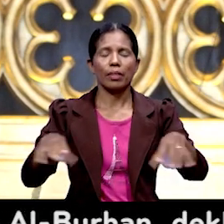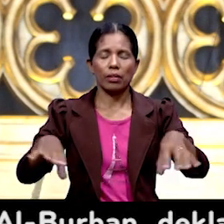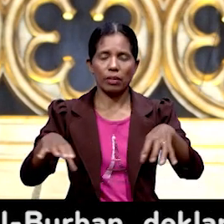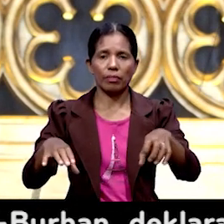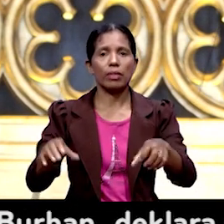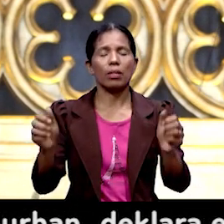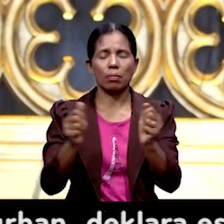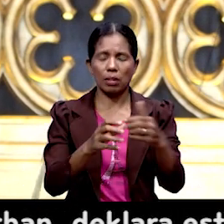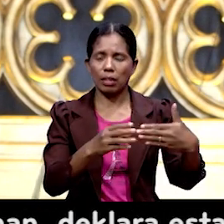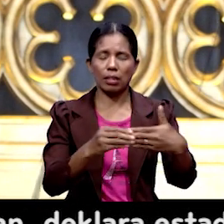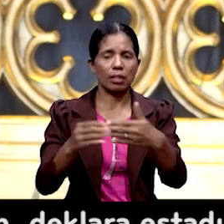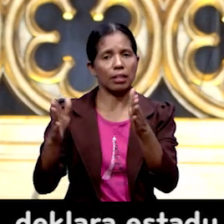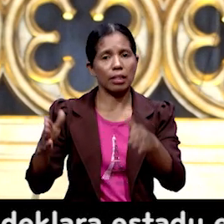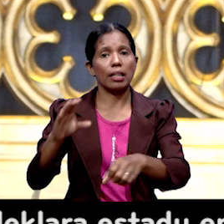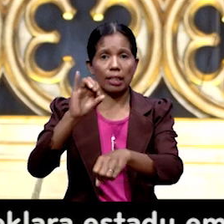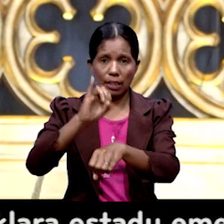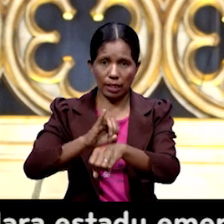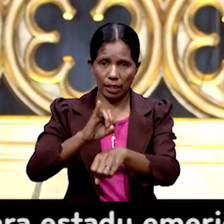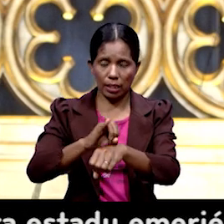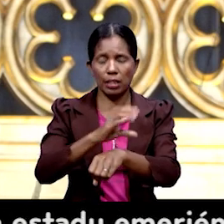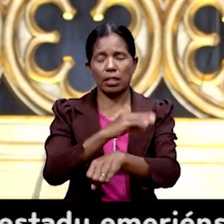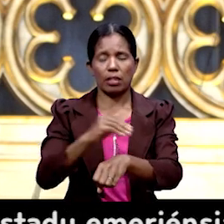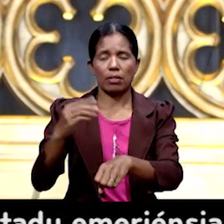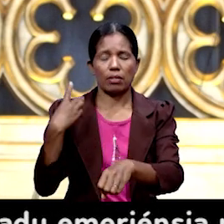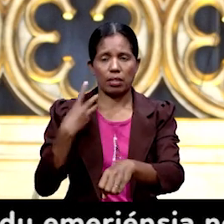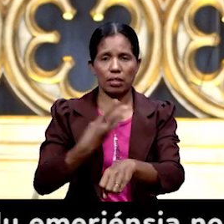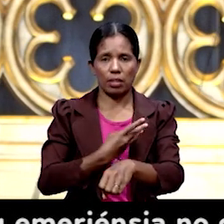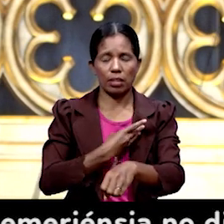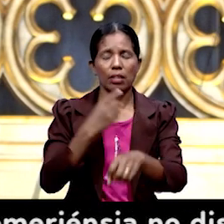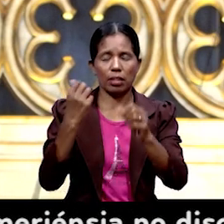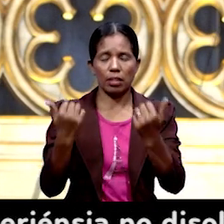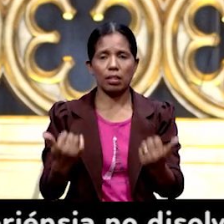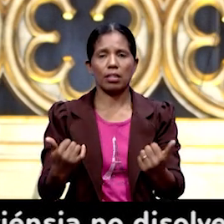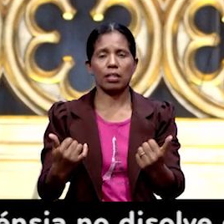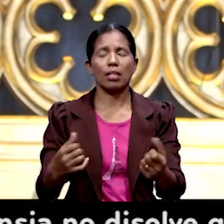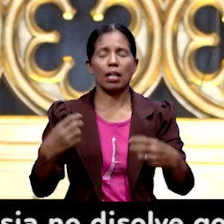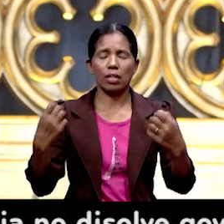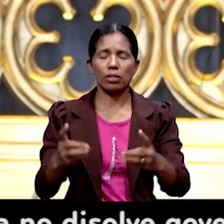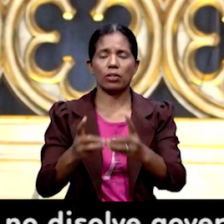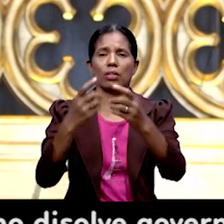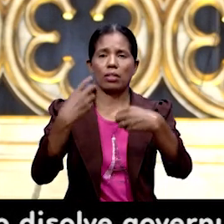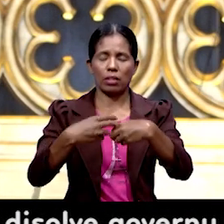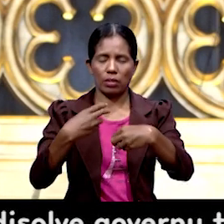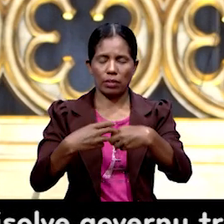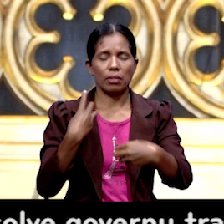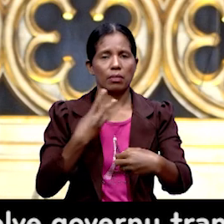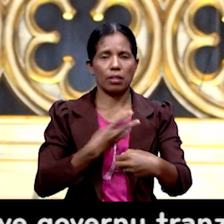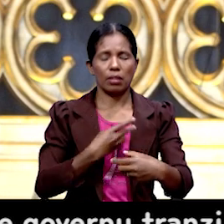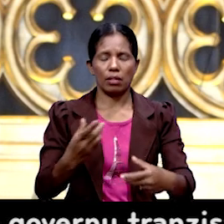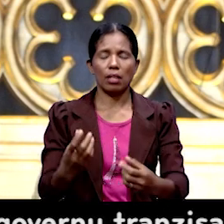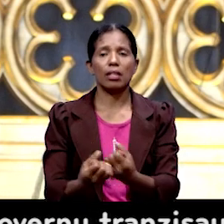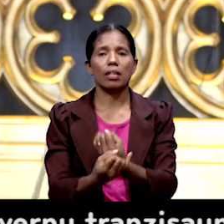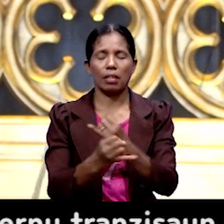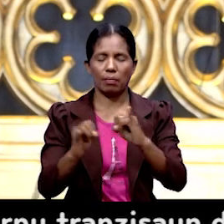igreja num período como a nossa atualidade, que está cheia de desafios da modernidade.